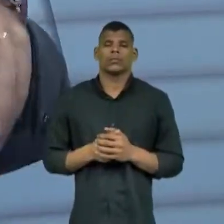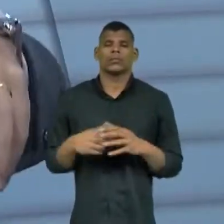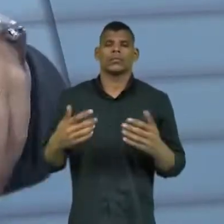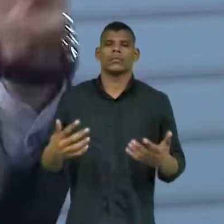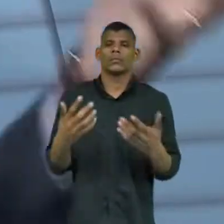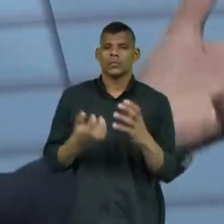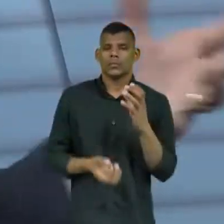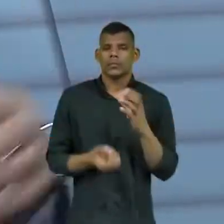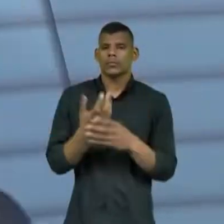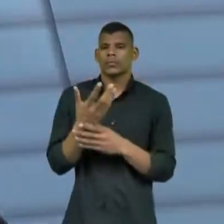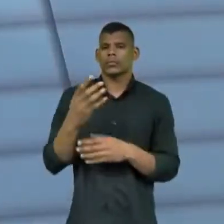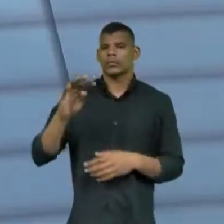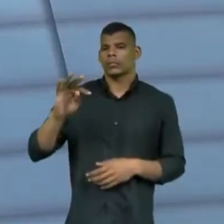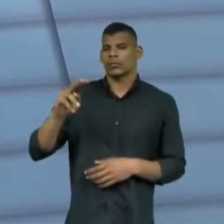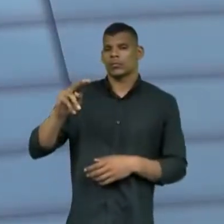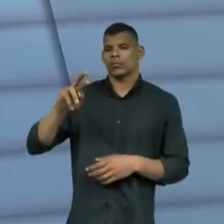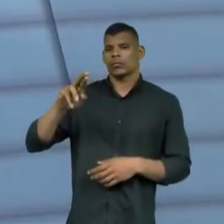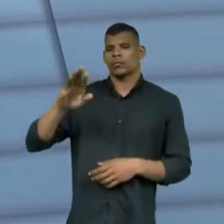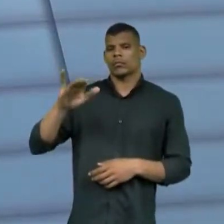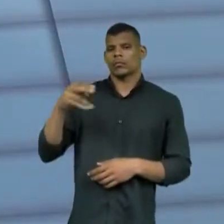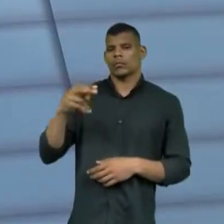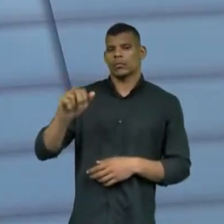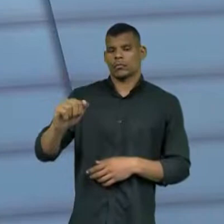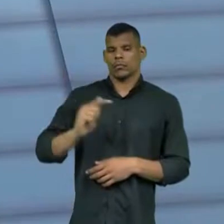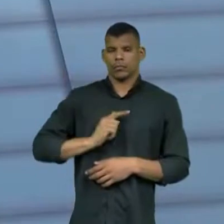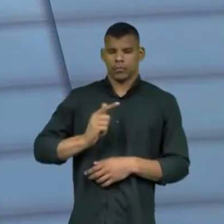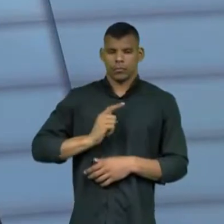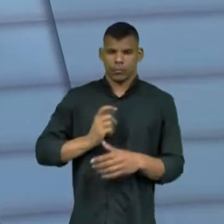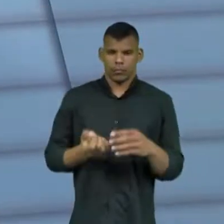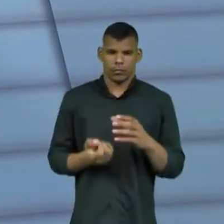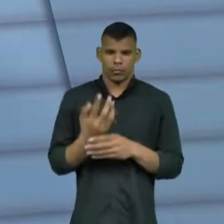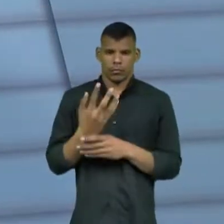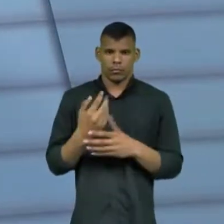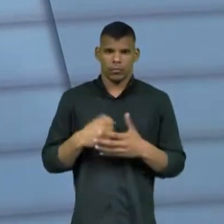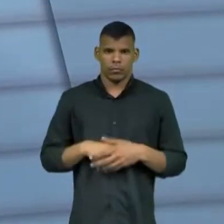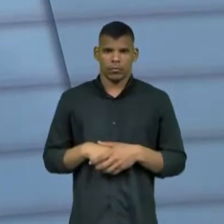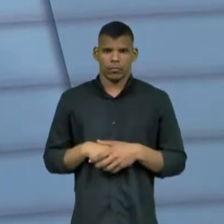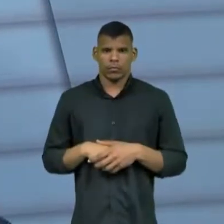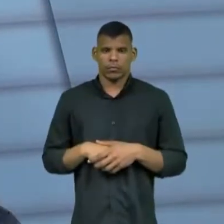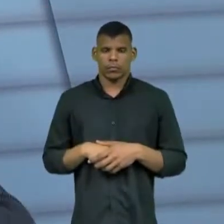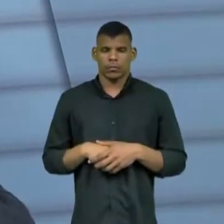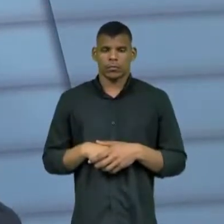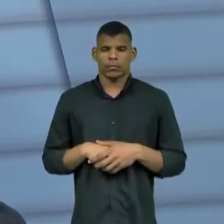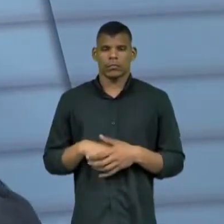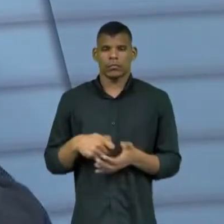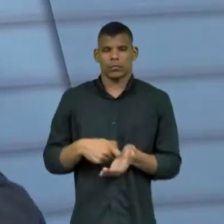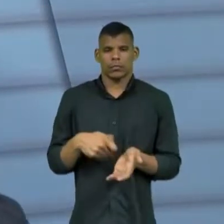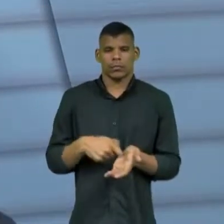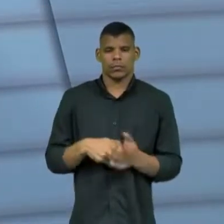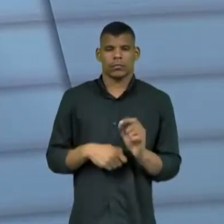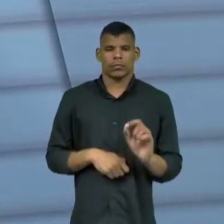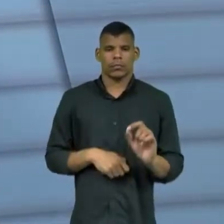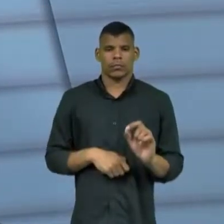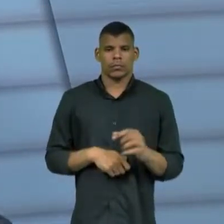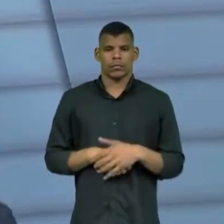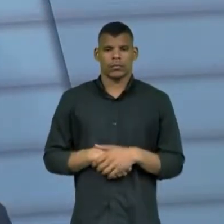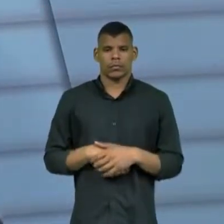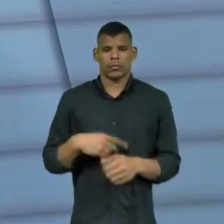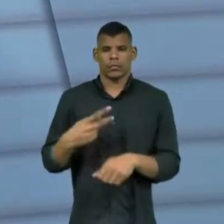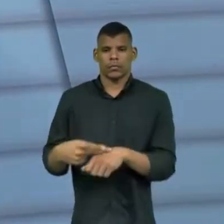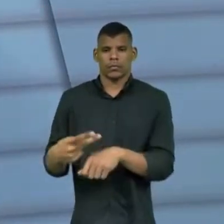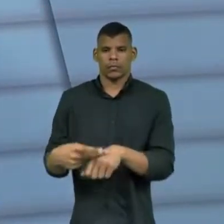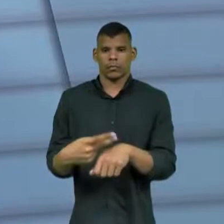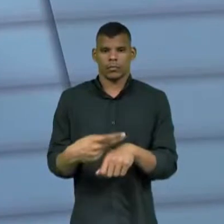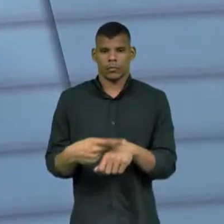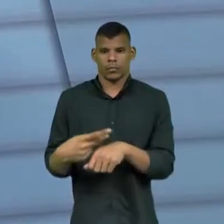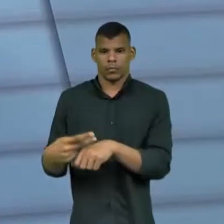as turbinas, no nosso caso, que ela é fixada no fundo do mar, você é obrigado a colocar umas pedras para